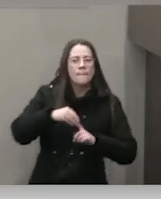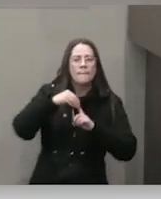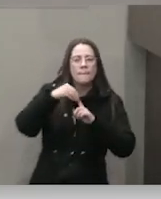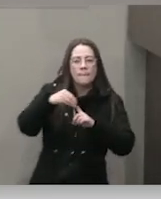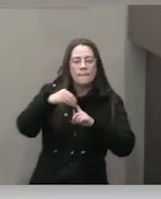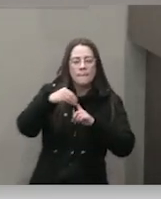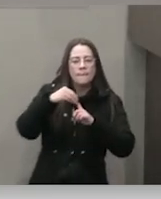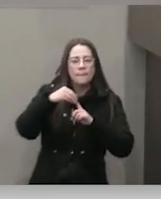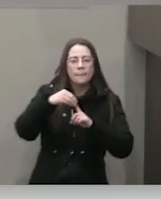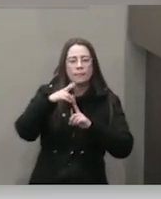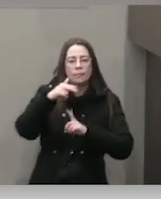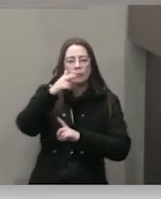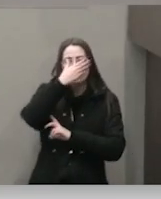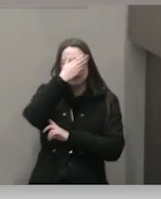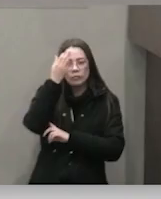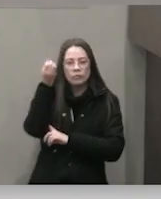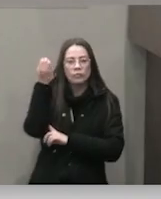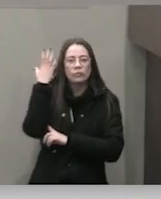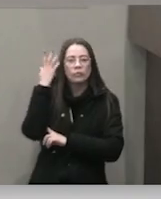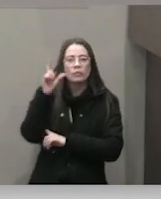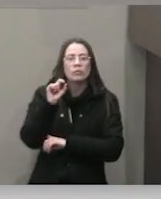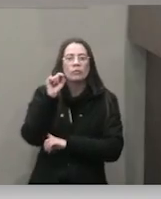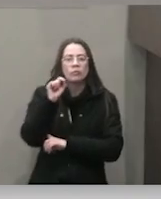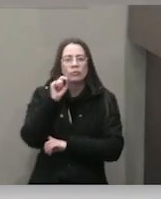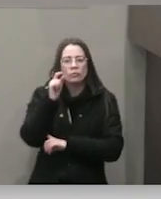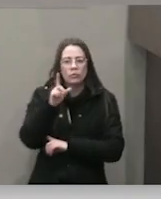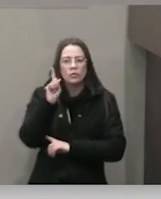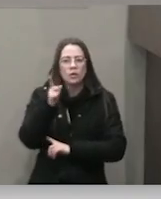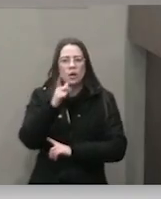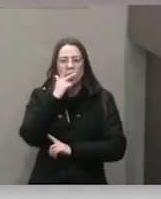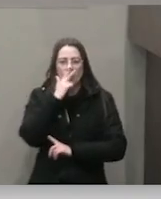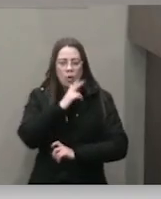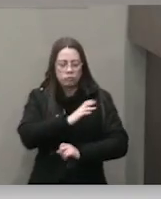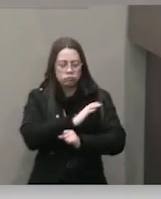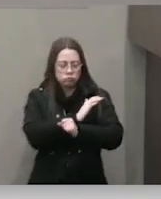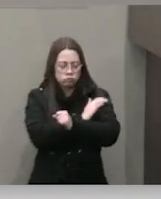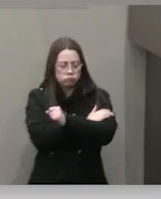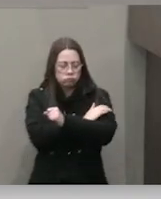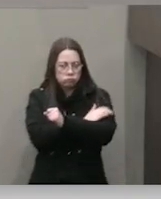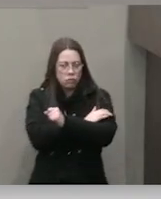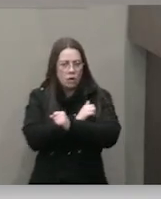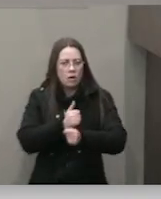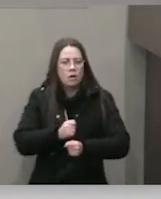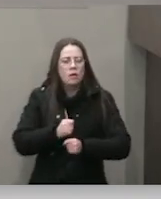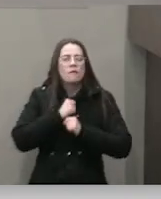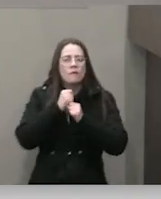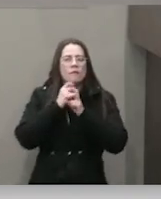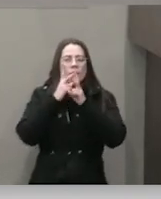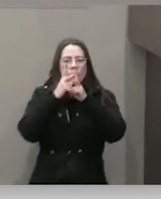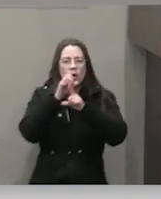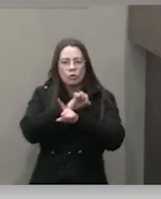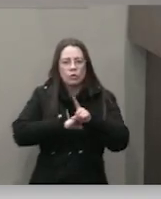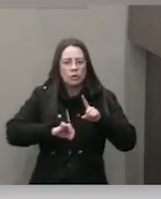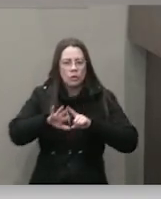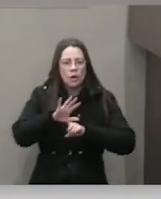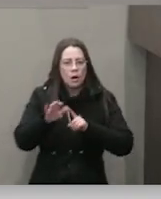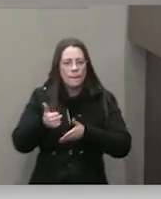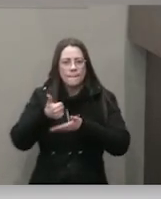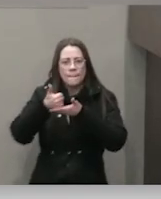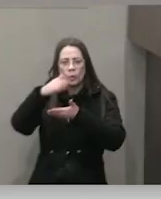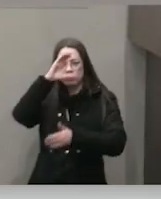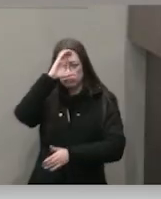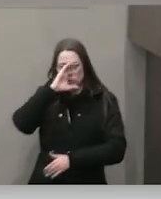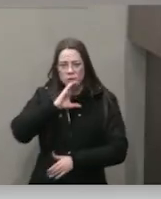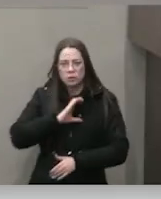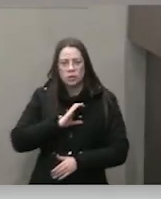que nunca deve ser esquecido, ela é o braço forte da sociedade, é o apoio do cidadão. E é isso que nós temos que transmitir